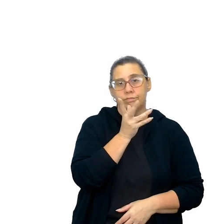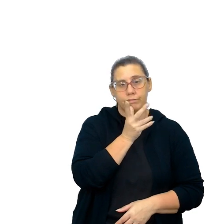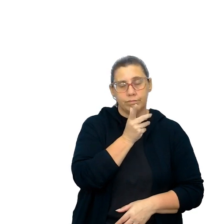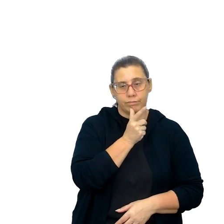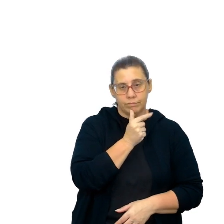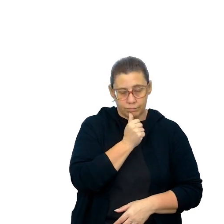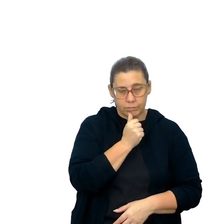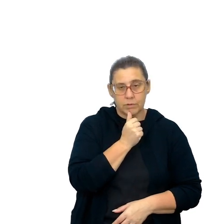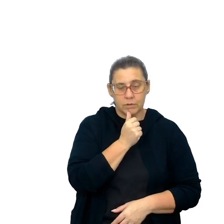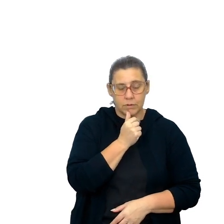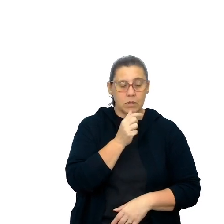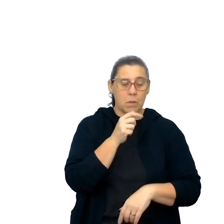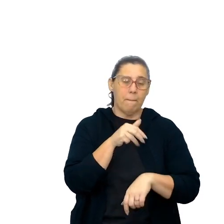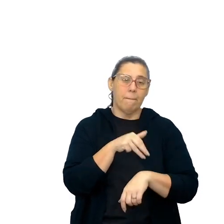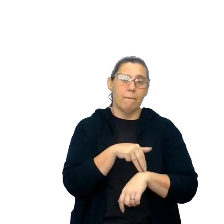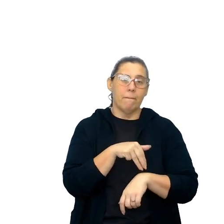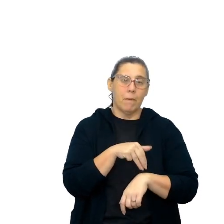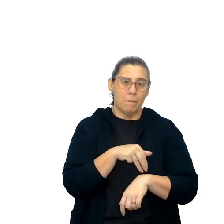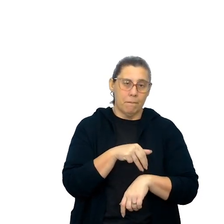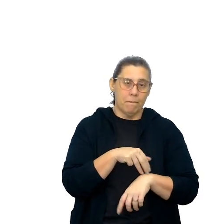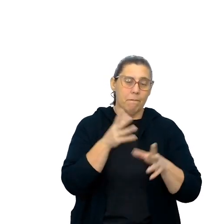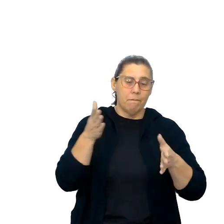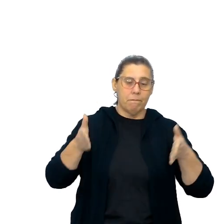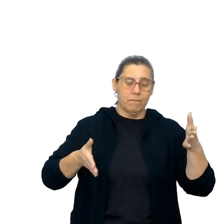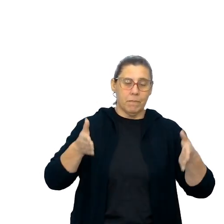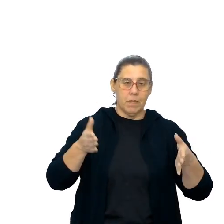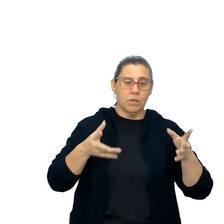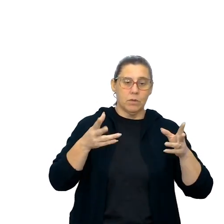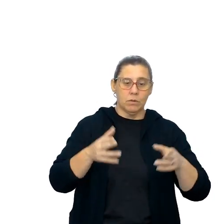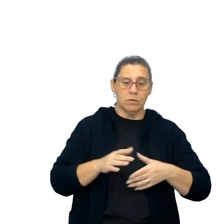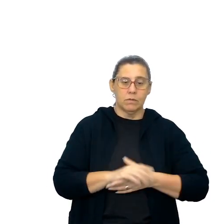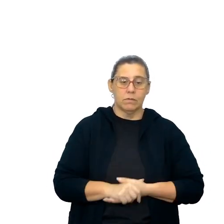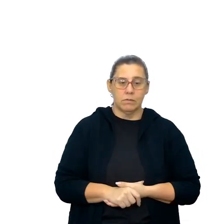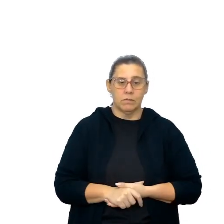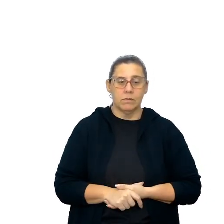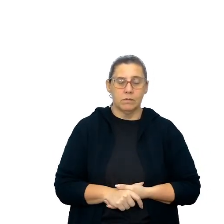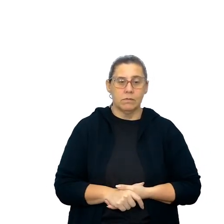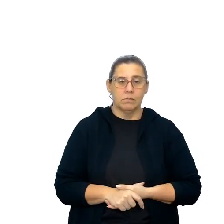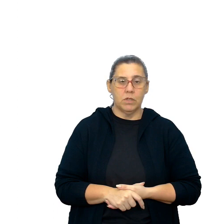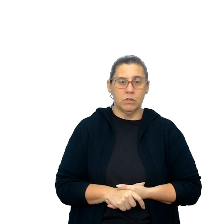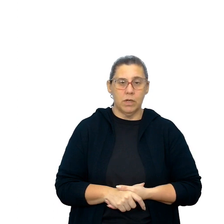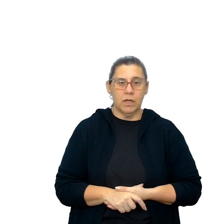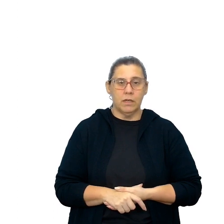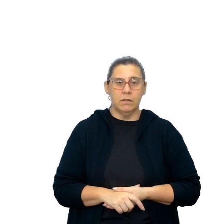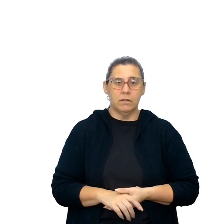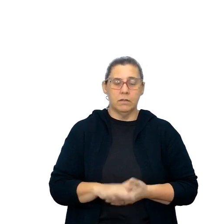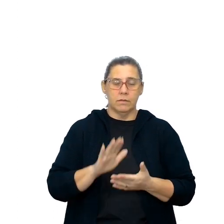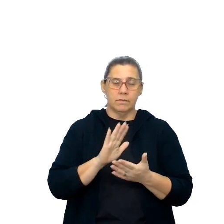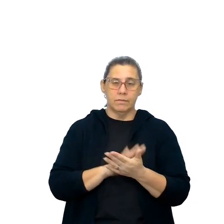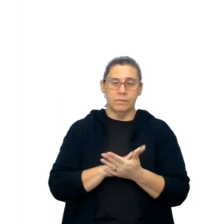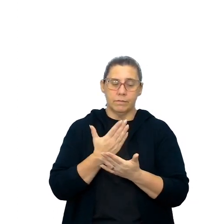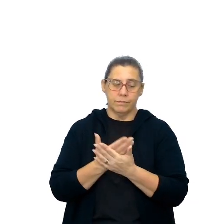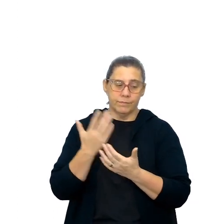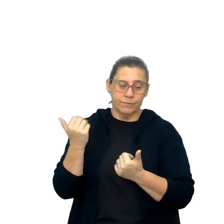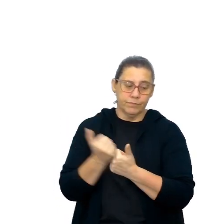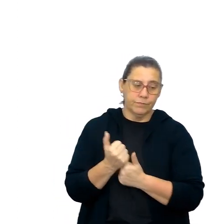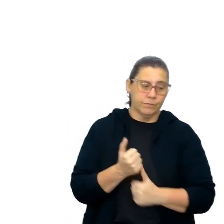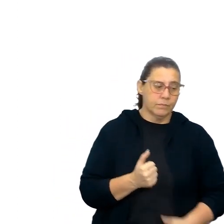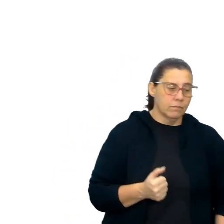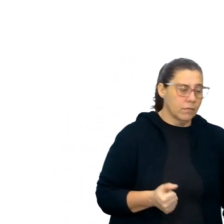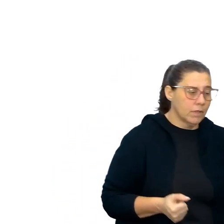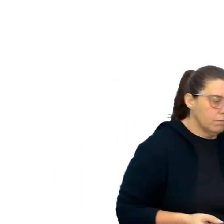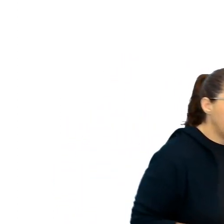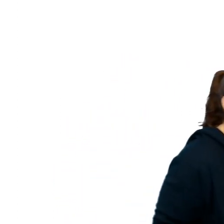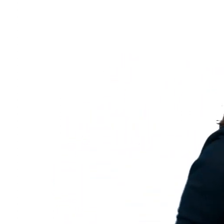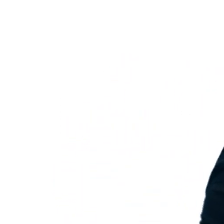grande nesse mesmo espaço de tempo. Bom, o outro processo é o processo de tempo